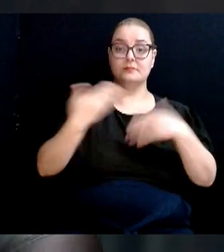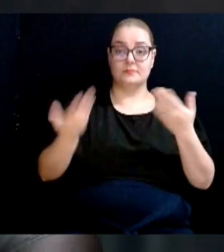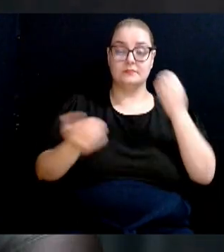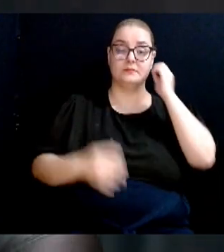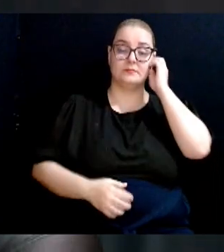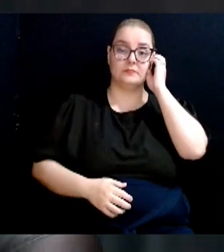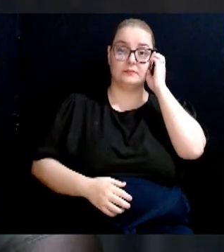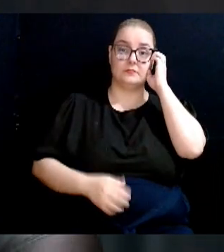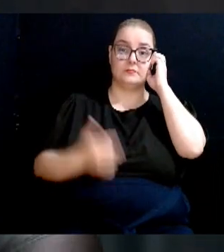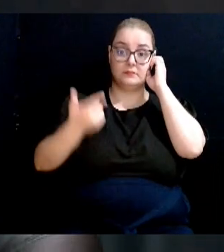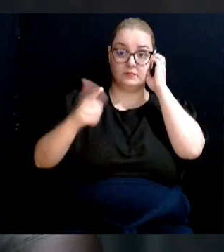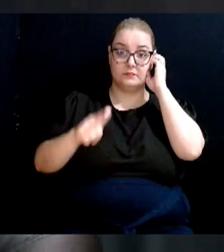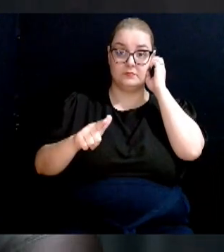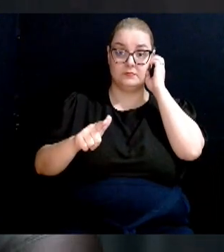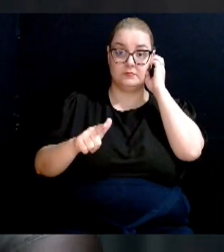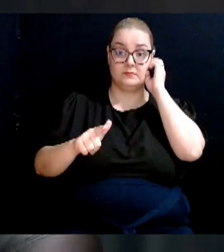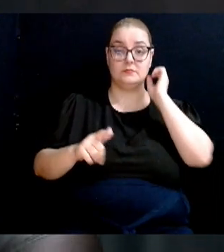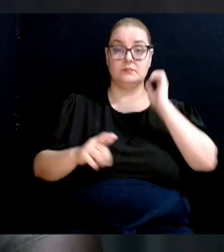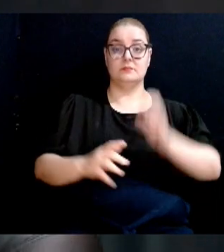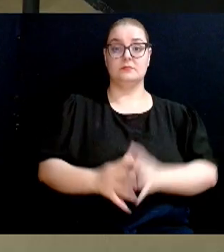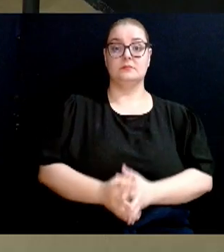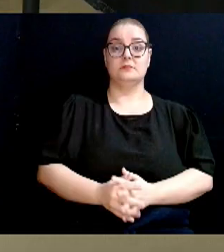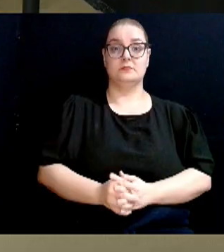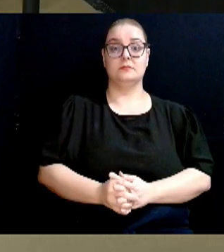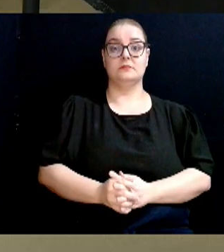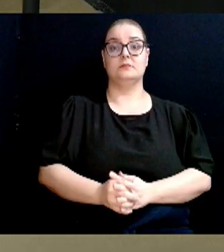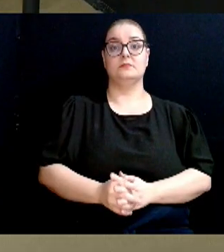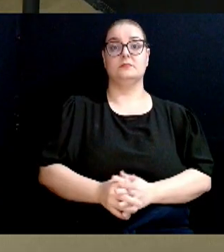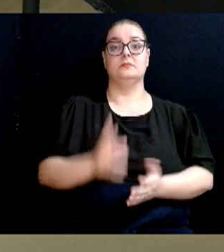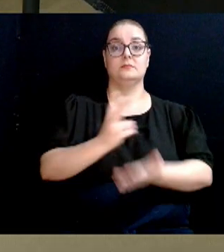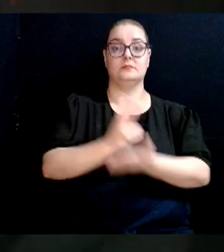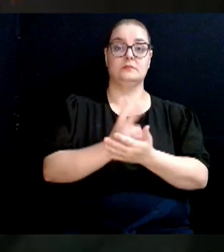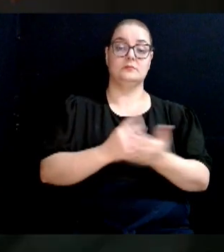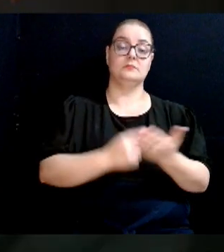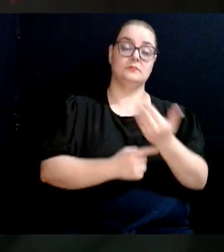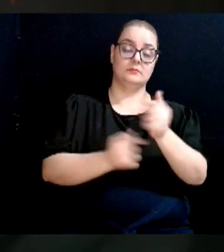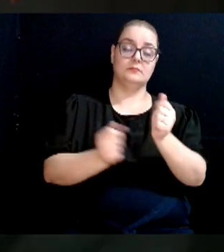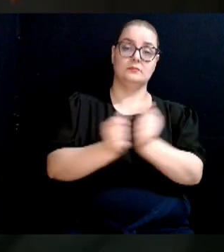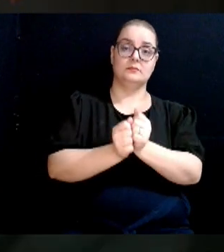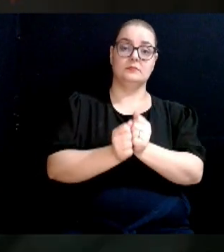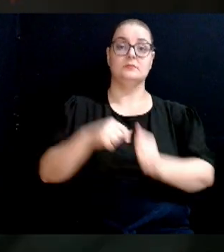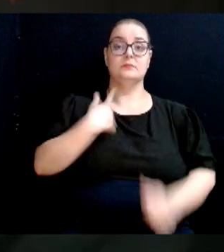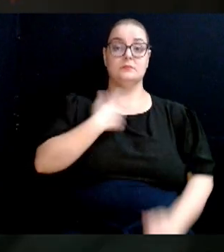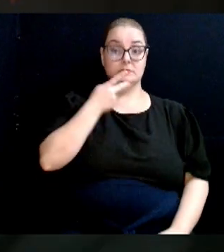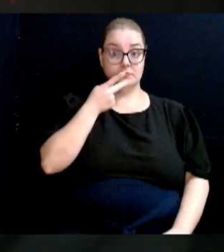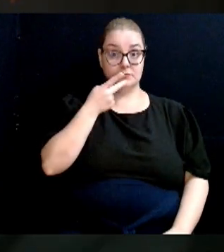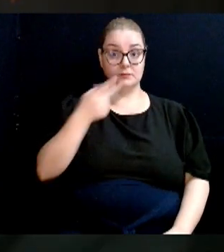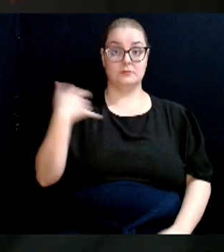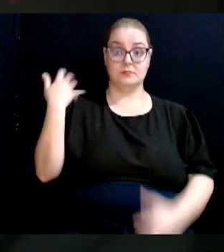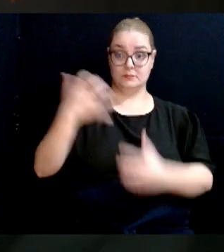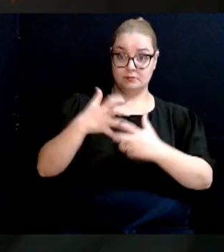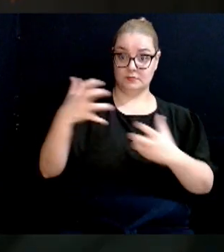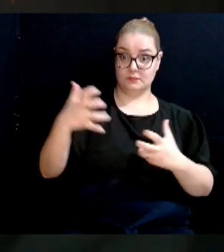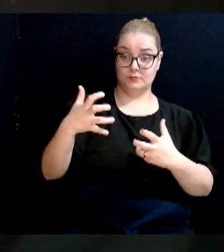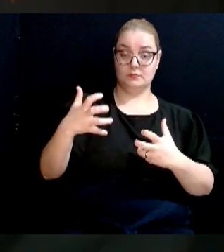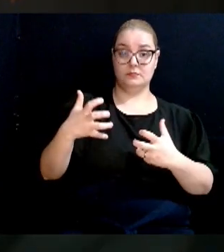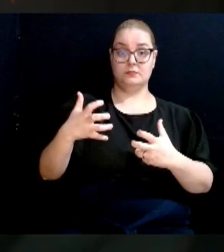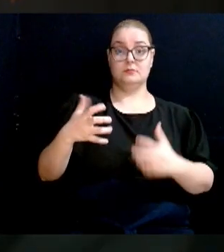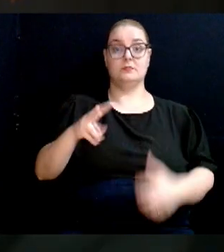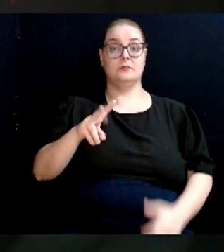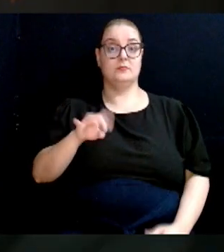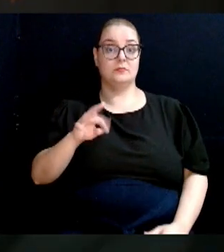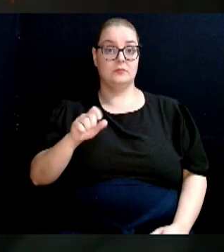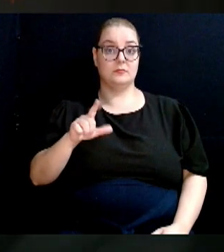novamente, sem ser refém da tecnologia. Excelente. Nós estamos falando aqui de envelhecimento, de vitalidade, nós